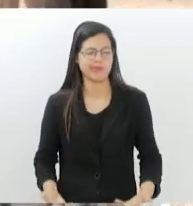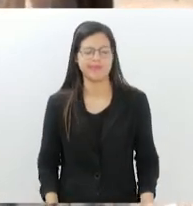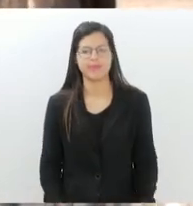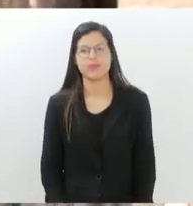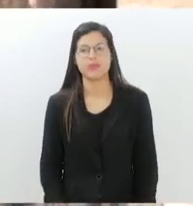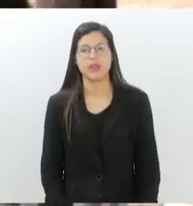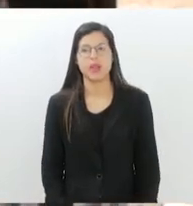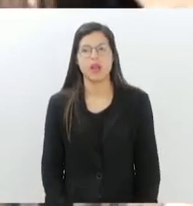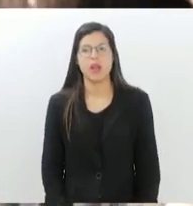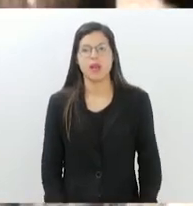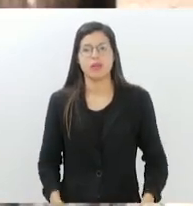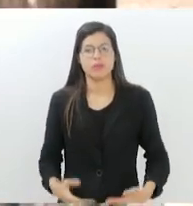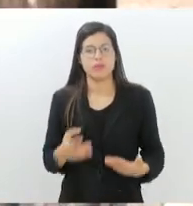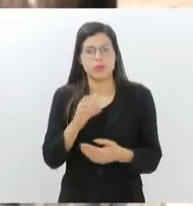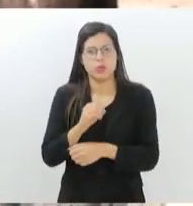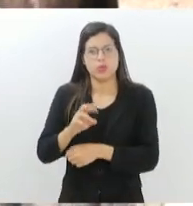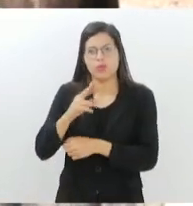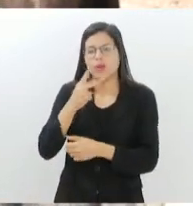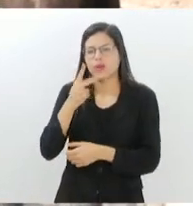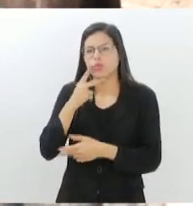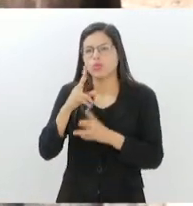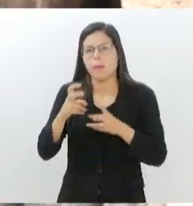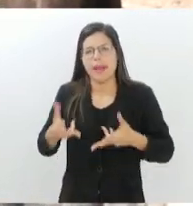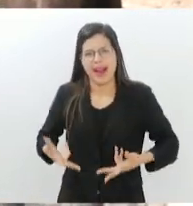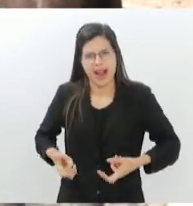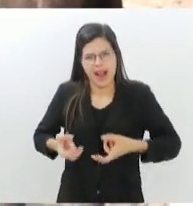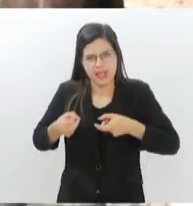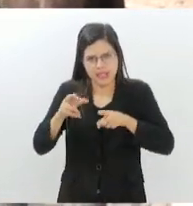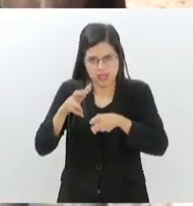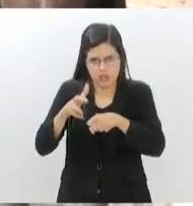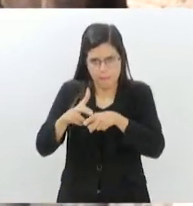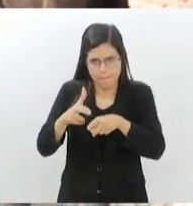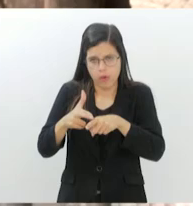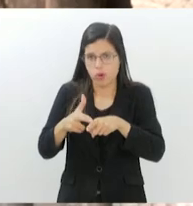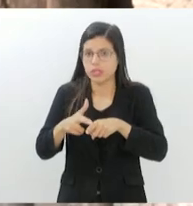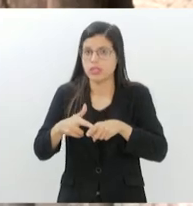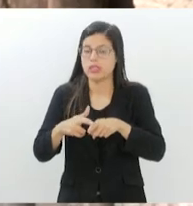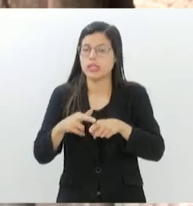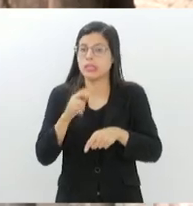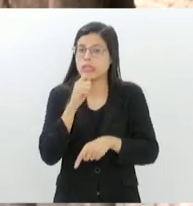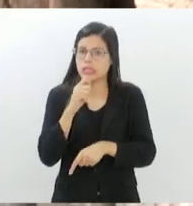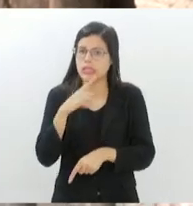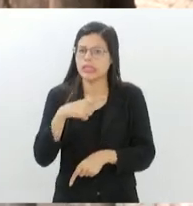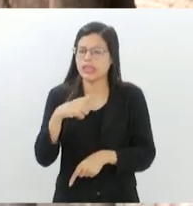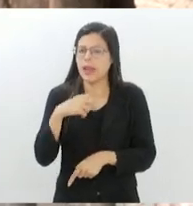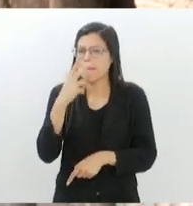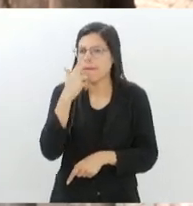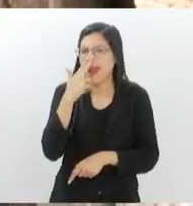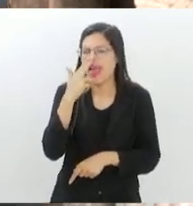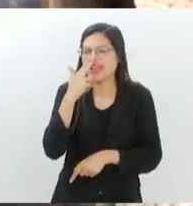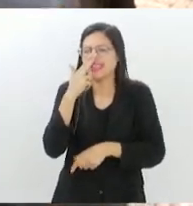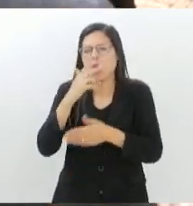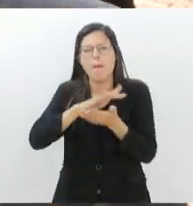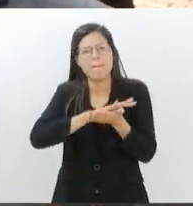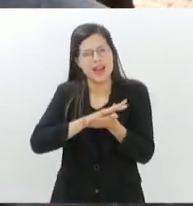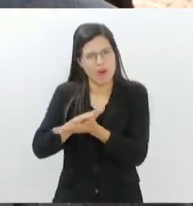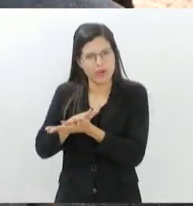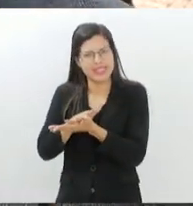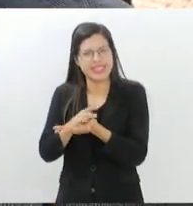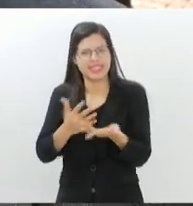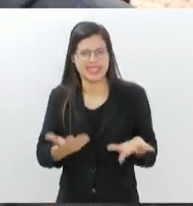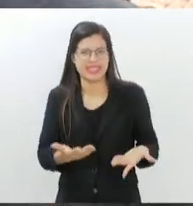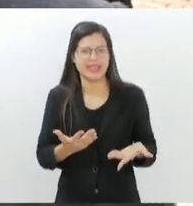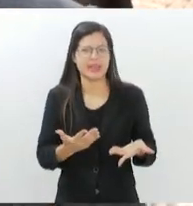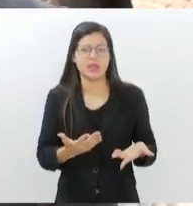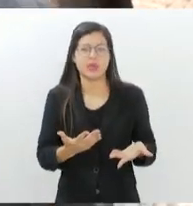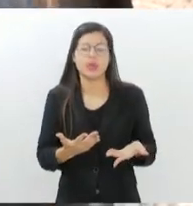sobre a questão do câncer de próstata, ainda existe um preconceito do homem em realizar esse exame de toque. Gostaria que você deixasse um recado sobre a